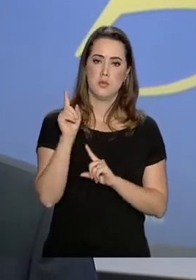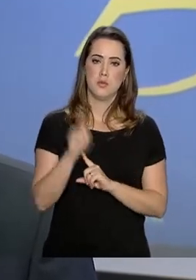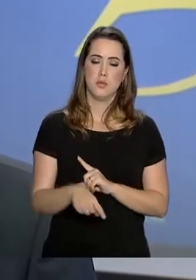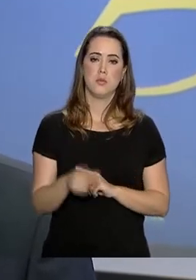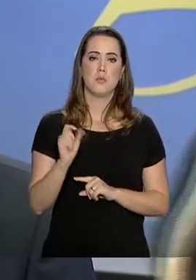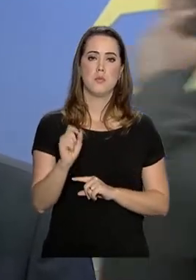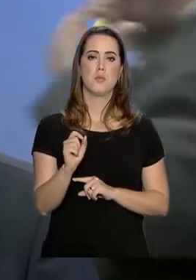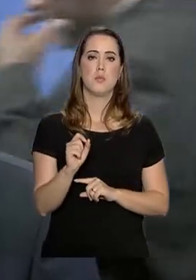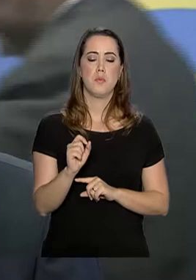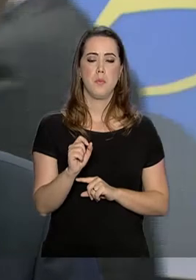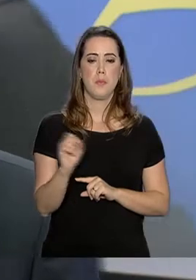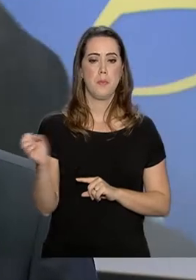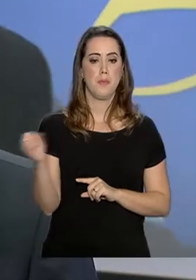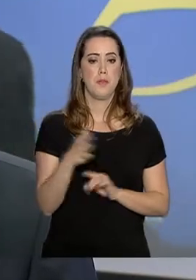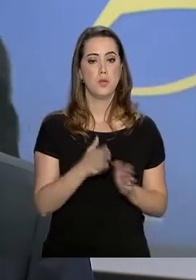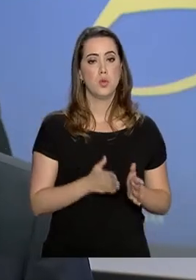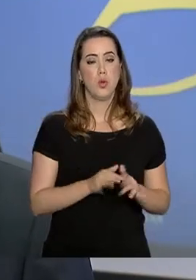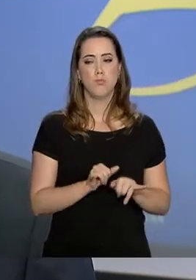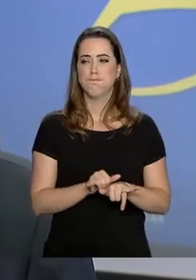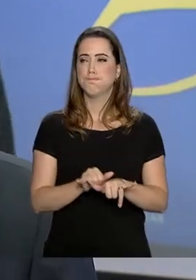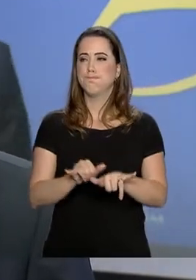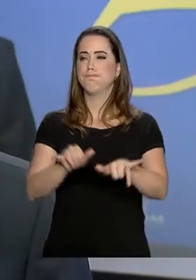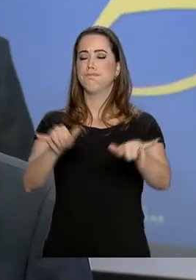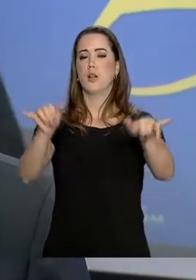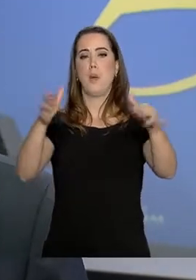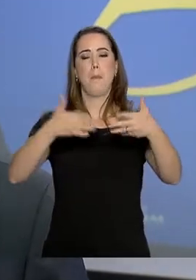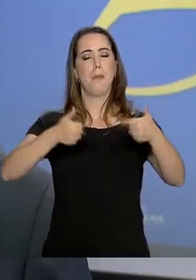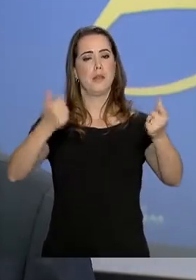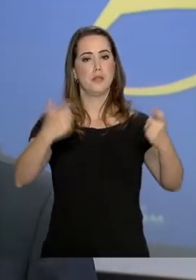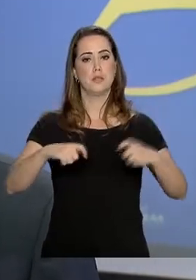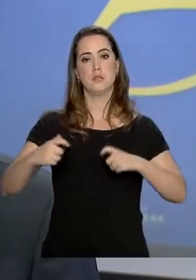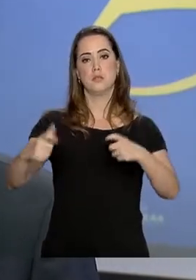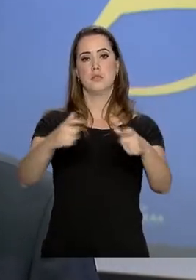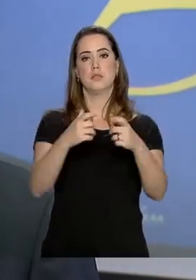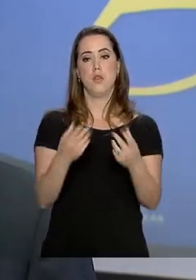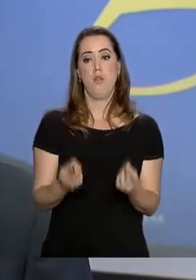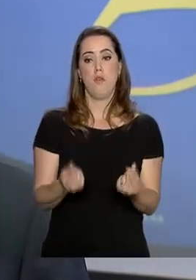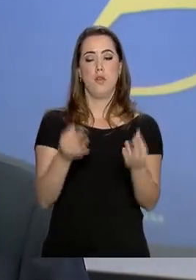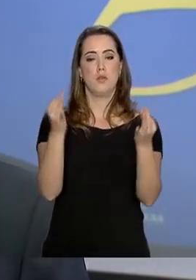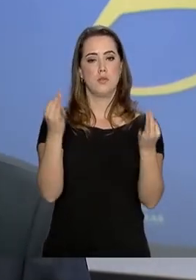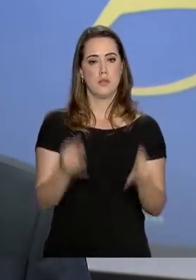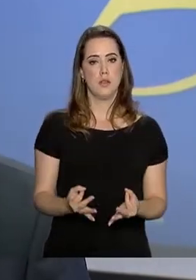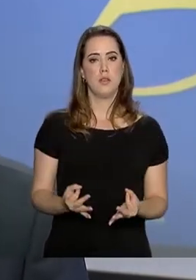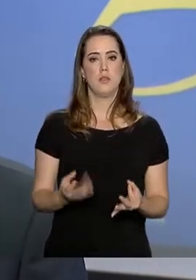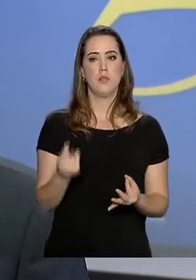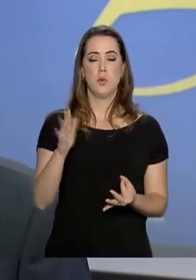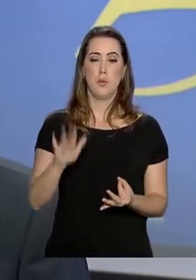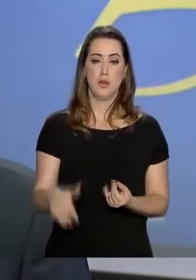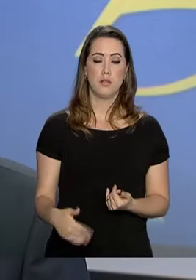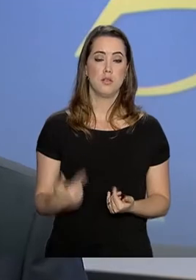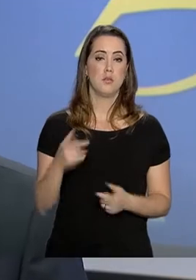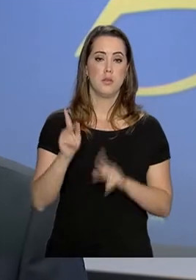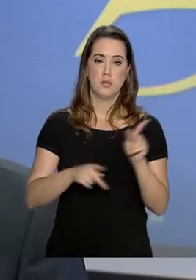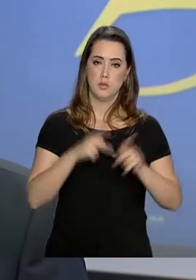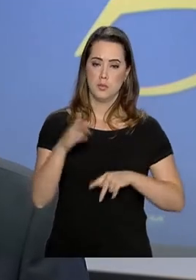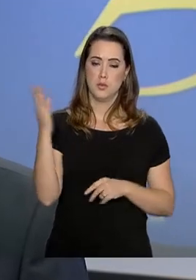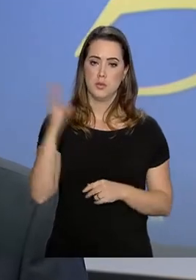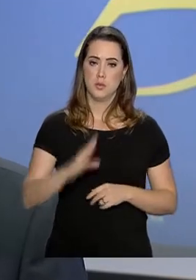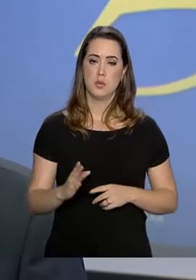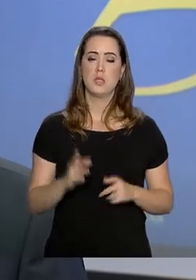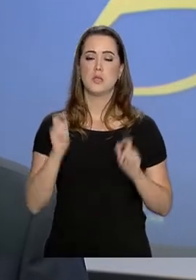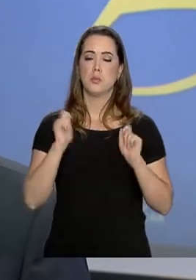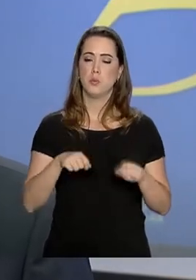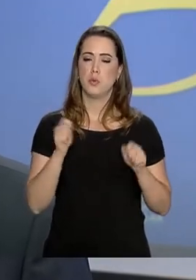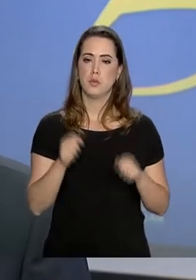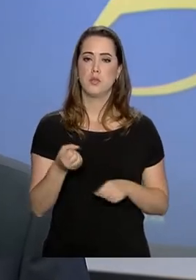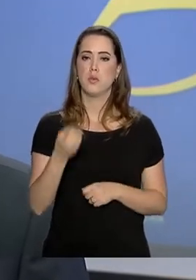são novas rotas aéreas, melhores aeroportos, um preço mais justo, um preço mais barato para que a população brasileira possa